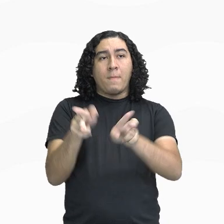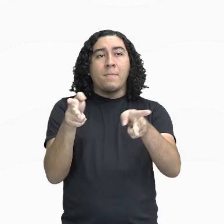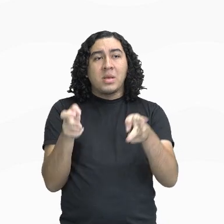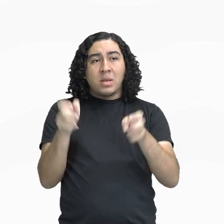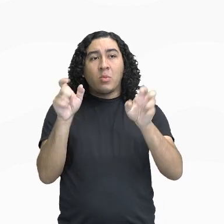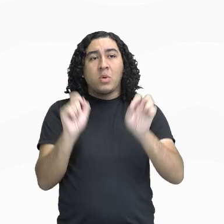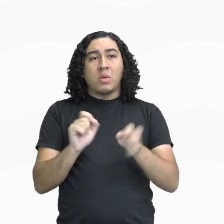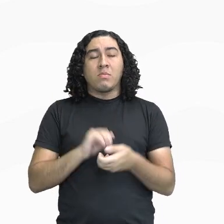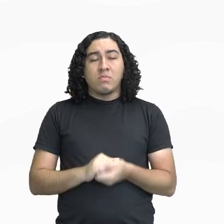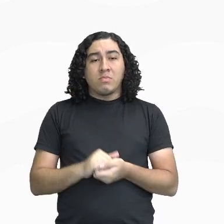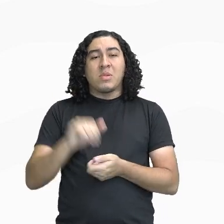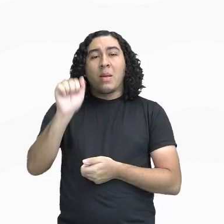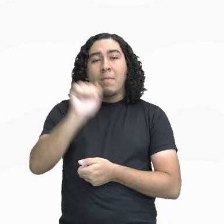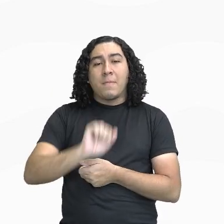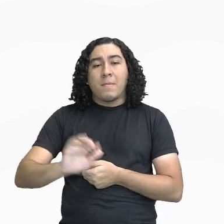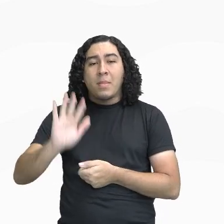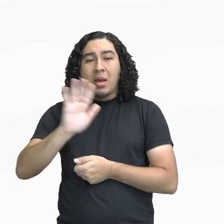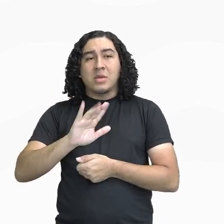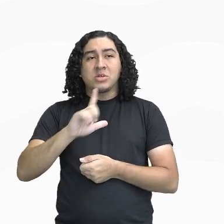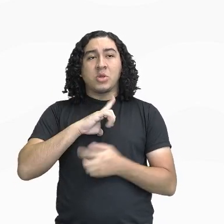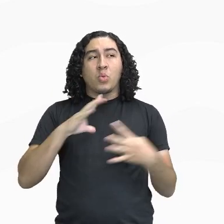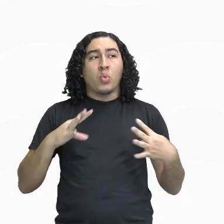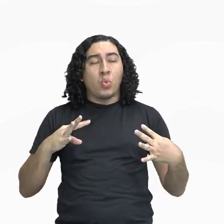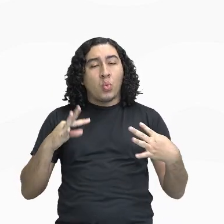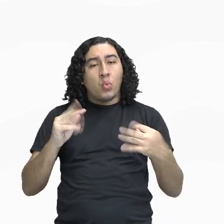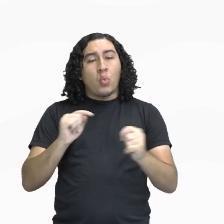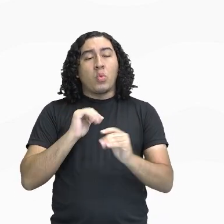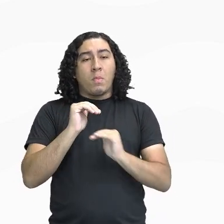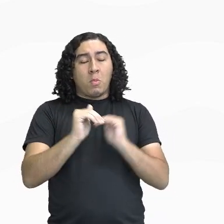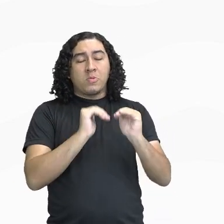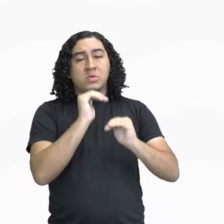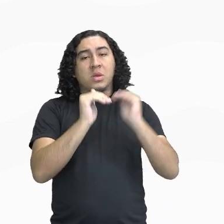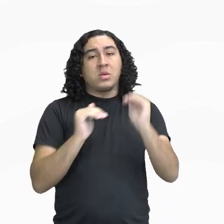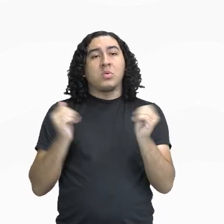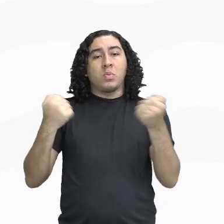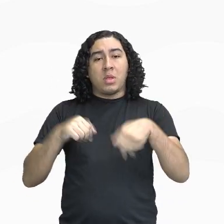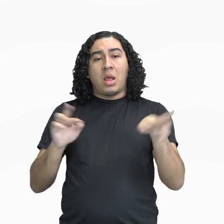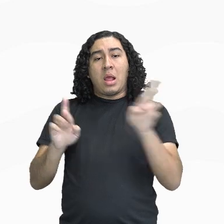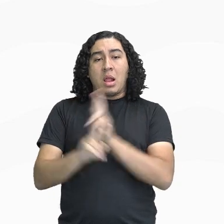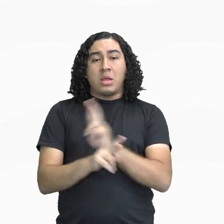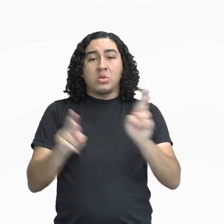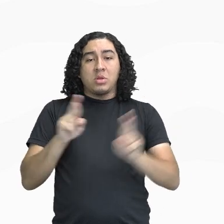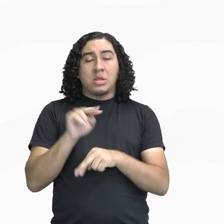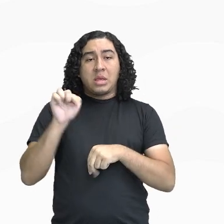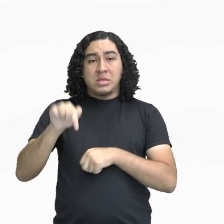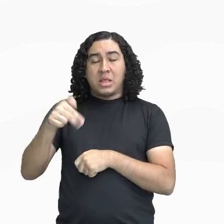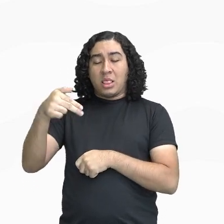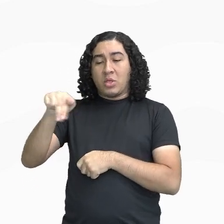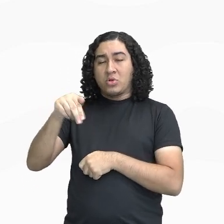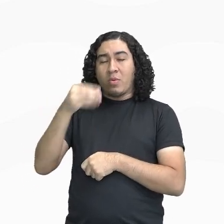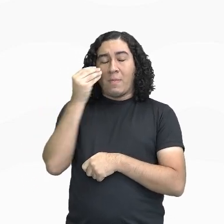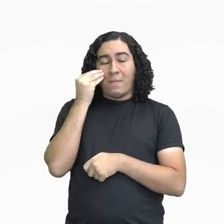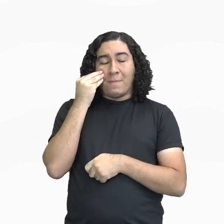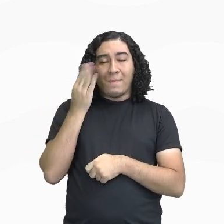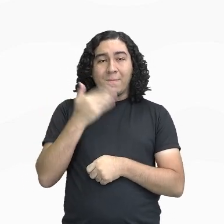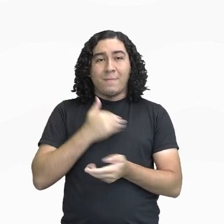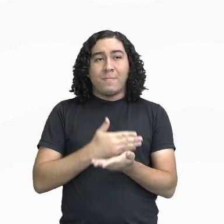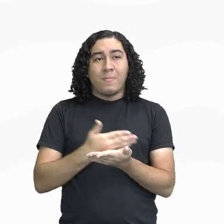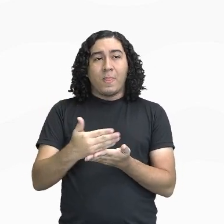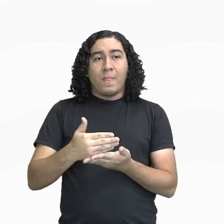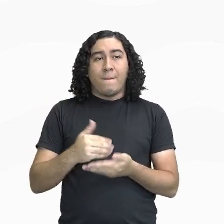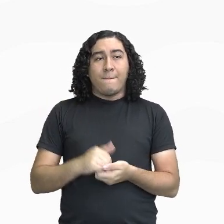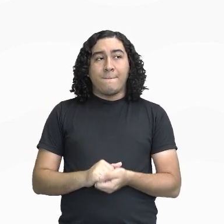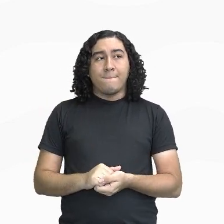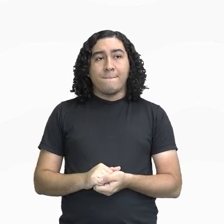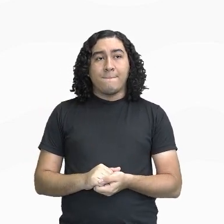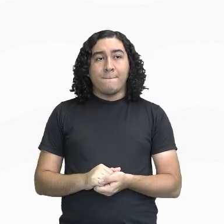aí nas nossas imagens, a gente vai ter todos os processos que estão relacionados com o ciclo do nitrogênio. Vamos lá, professor? Então note